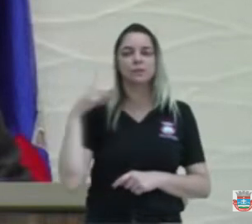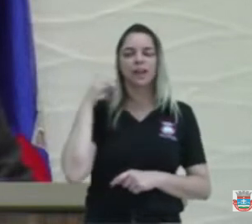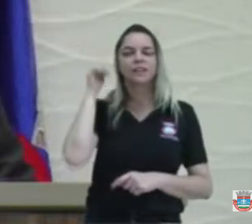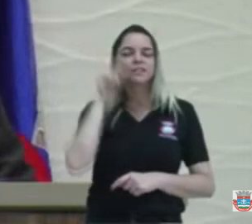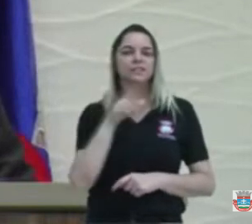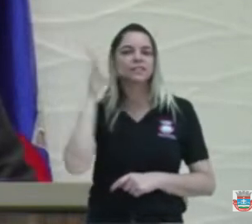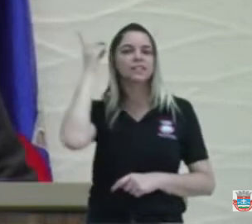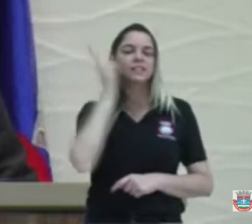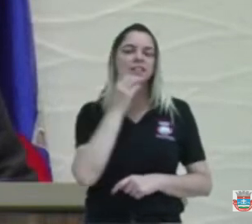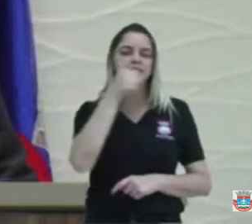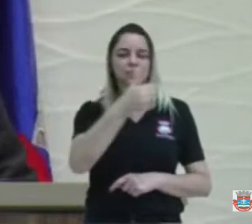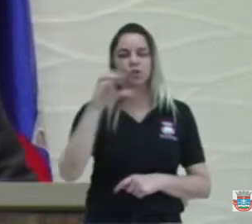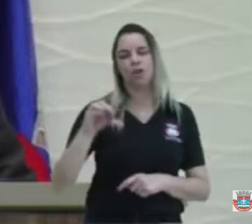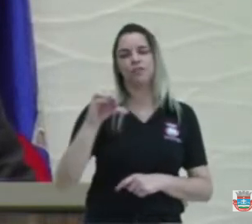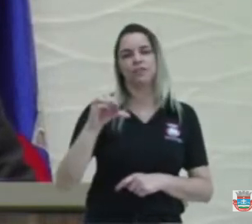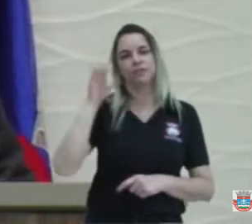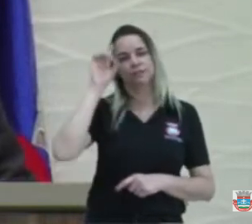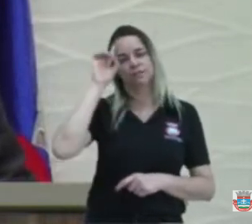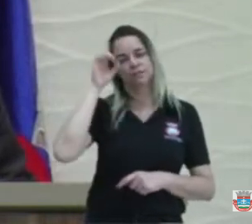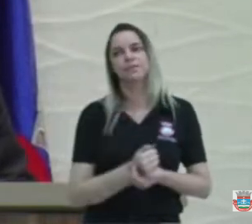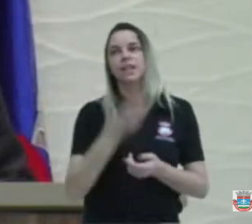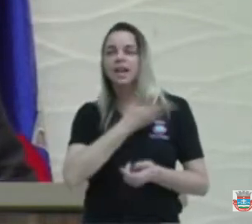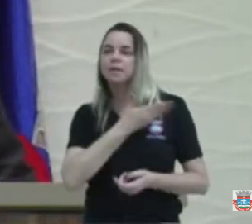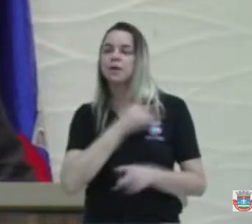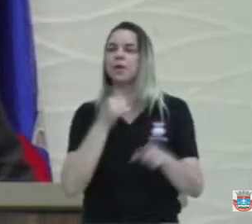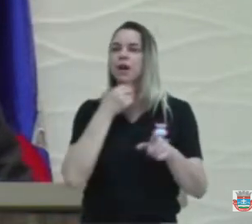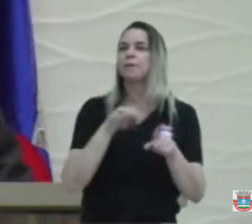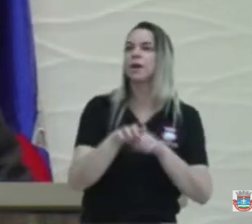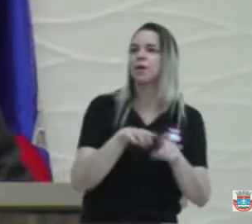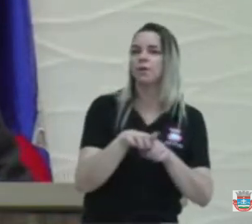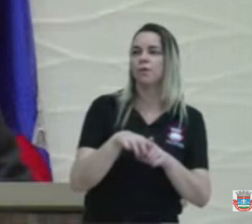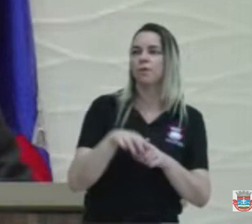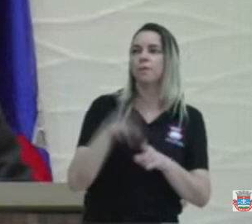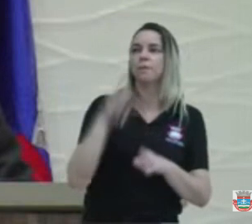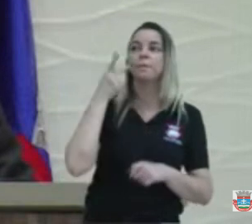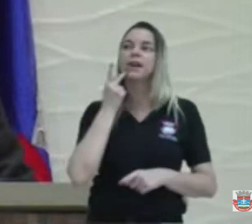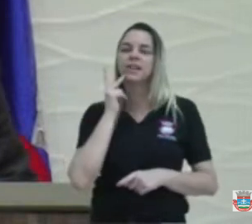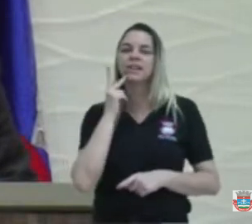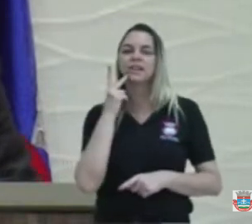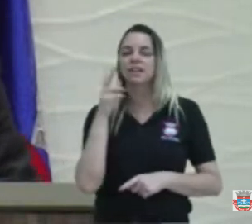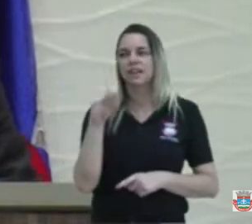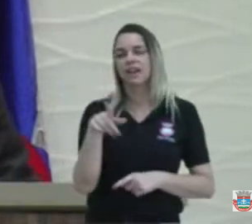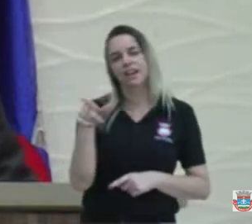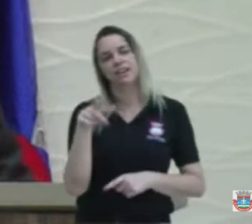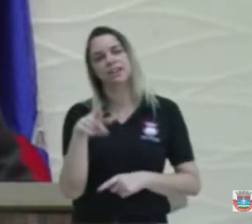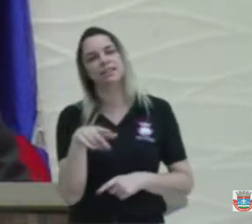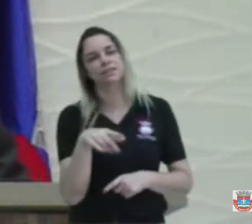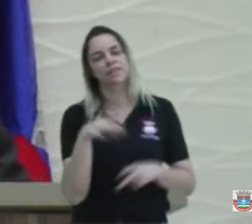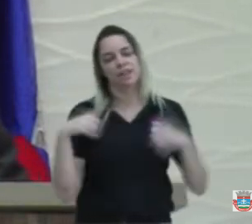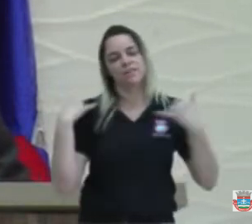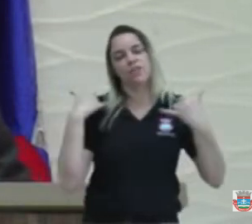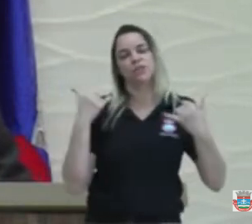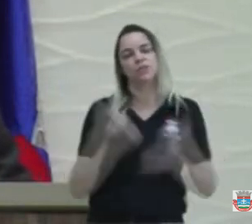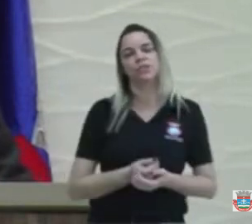19. Para nosso amigo e irmão do vereador Padre Fera, que tanto nos pede para colocar o voto de